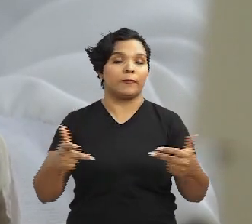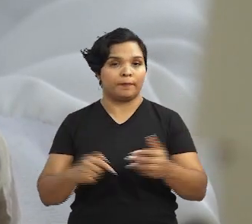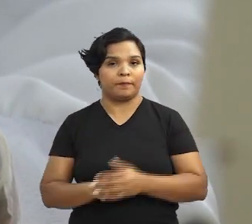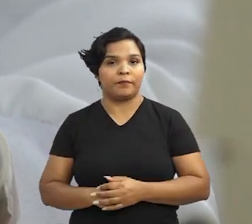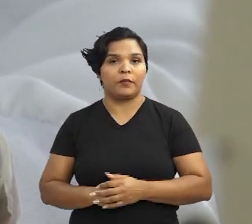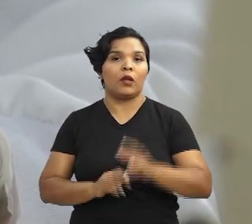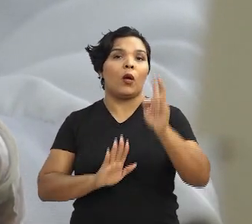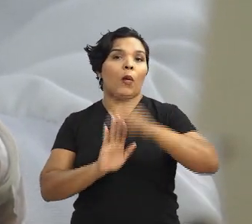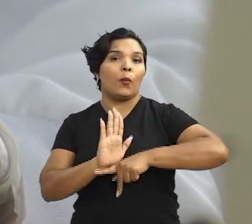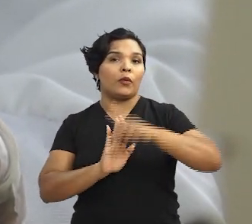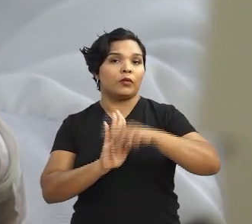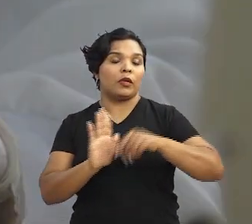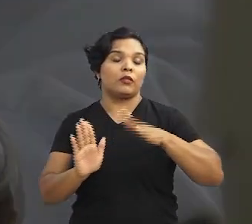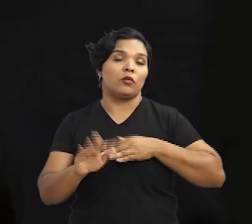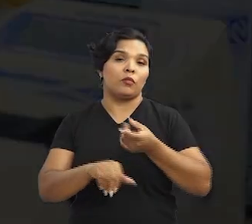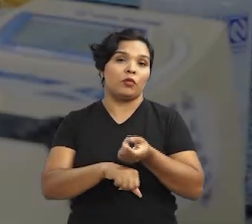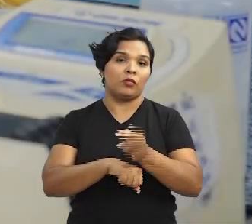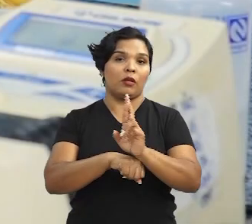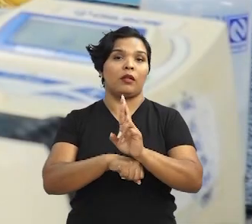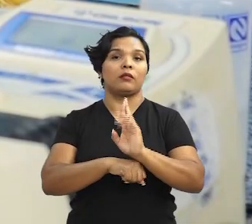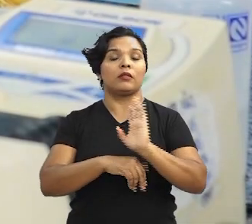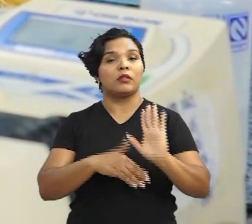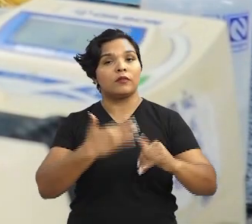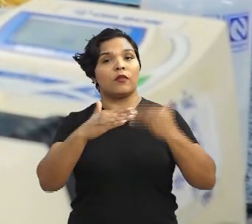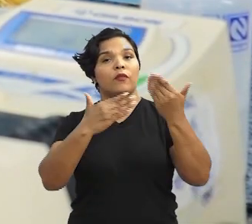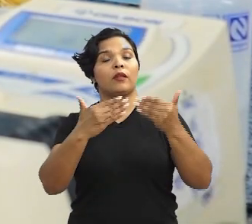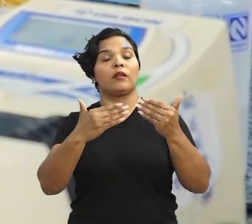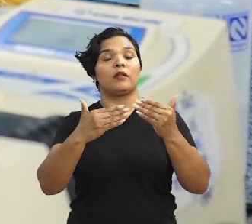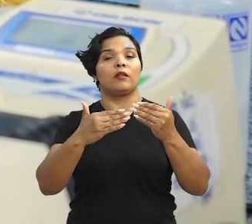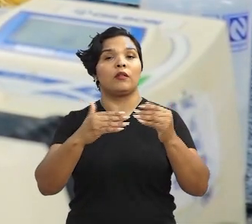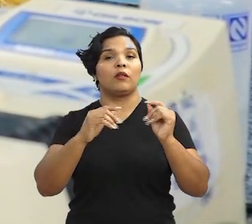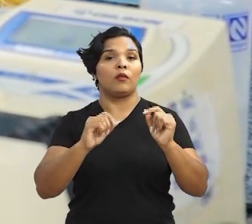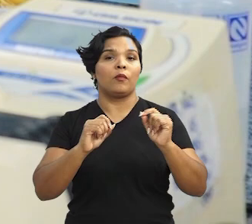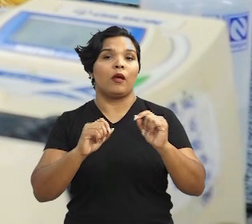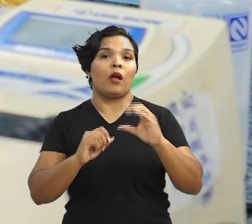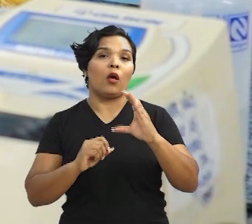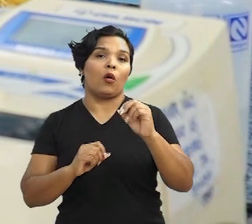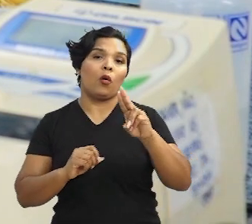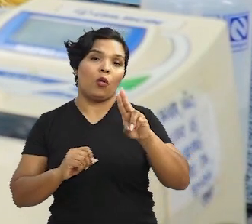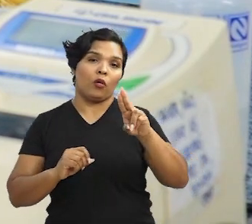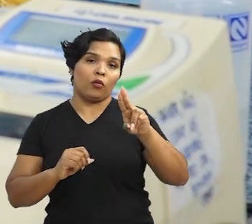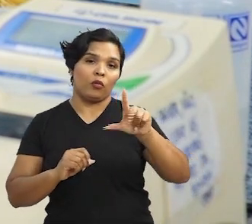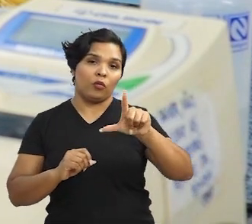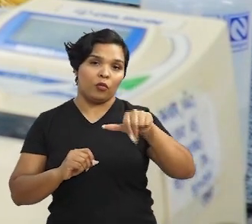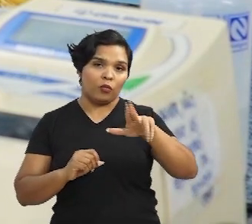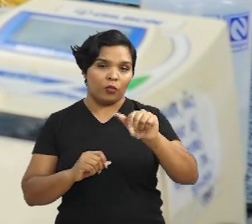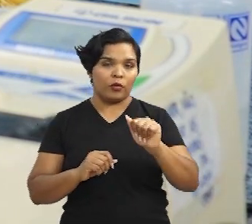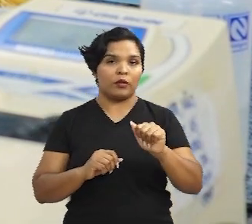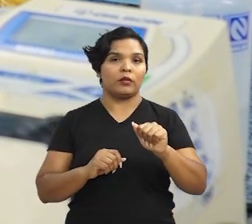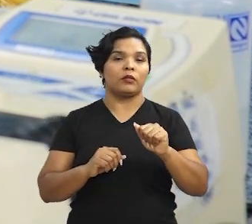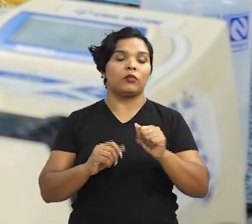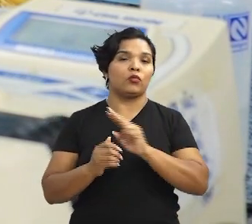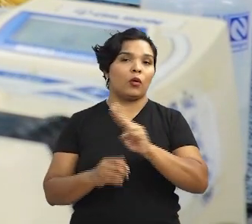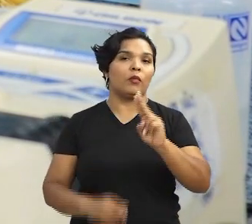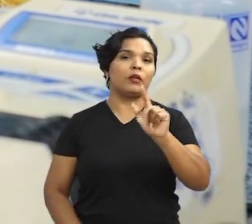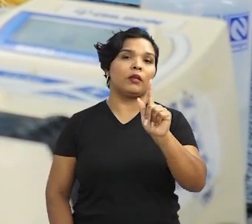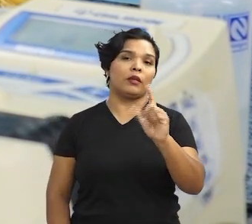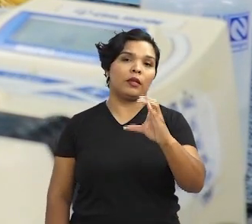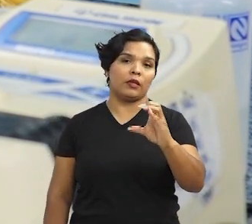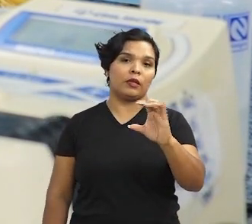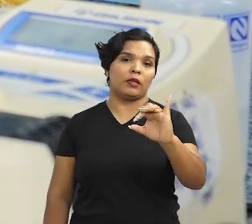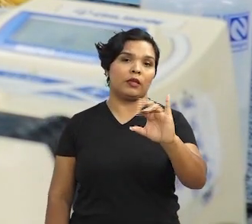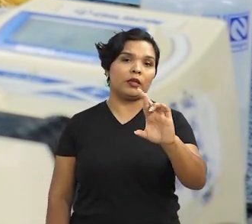aplicações futuras. O projeto de pesquisa do meu doutorado é desenvolver uma coluna, né, de cromatografia, que a gente chama de